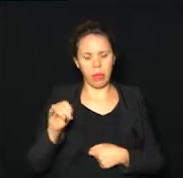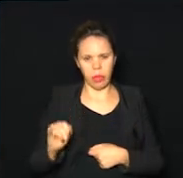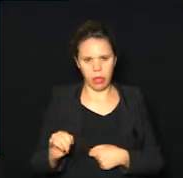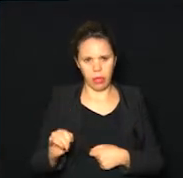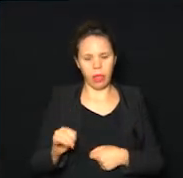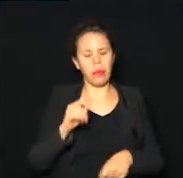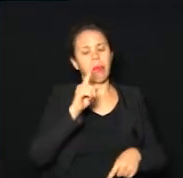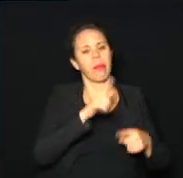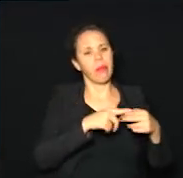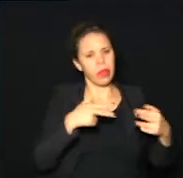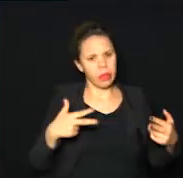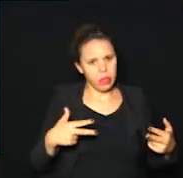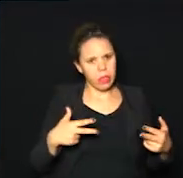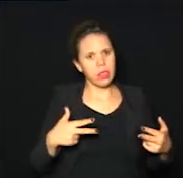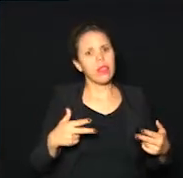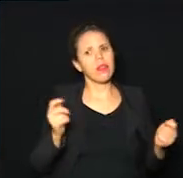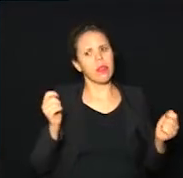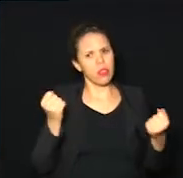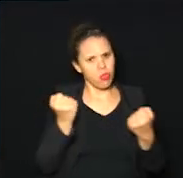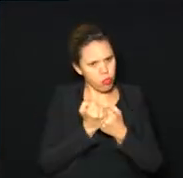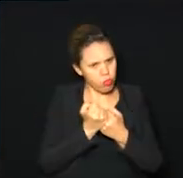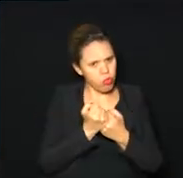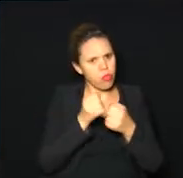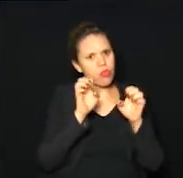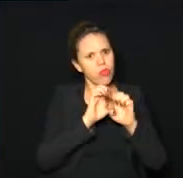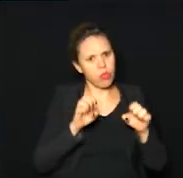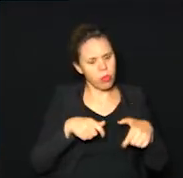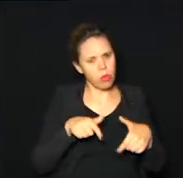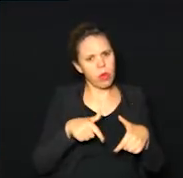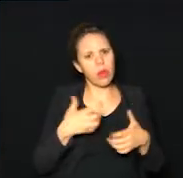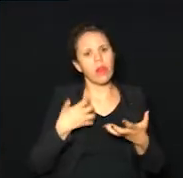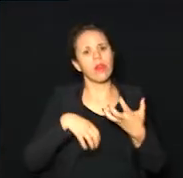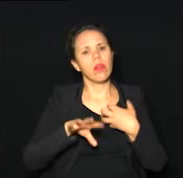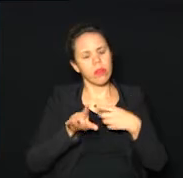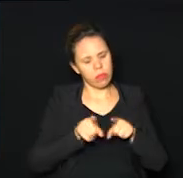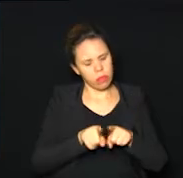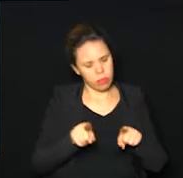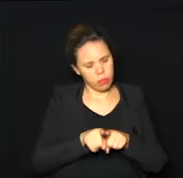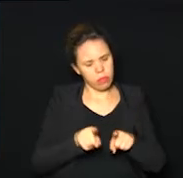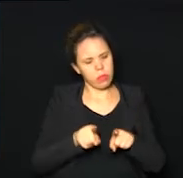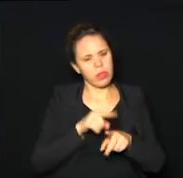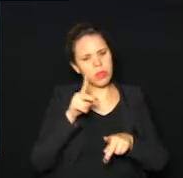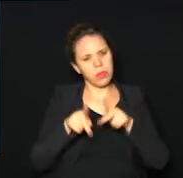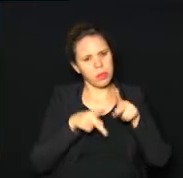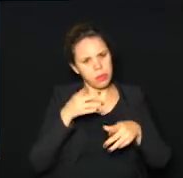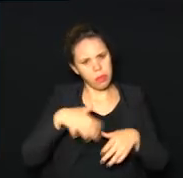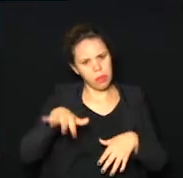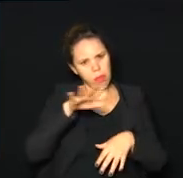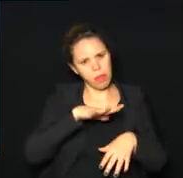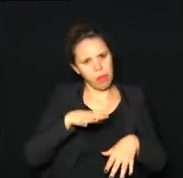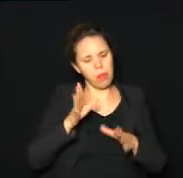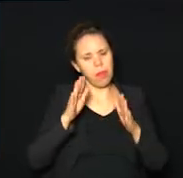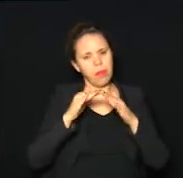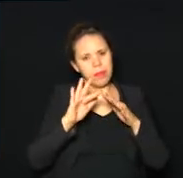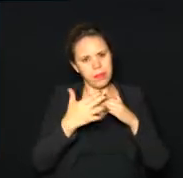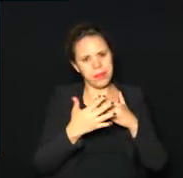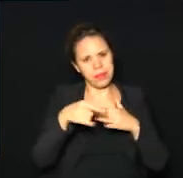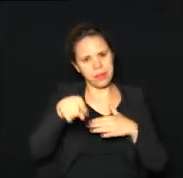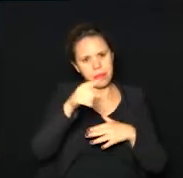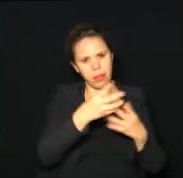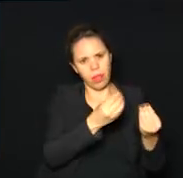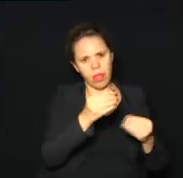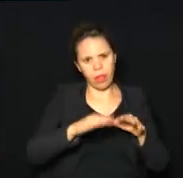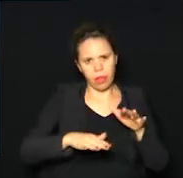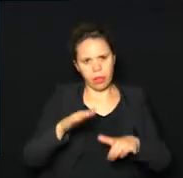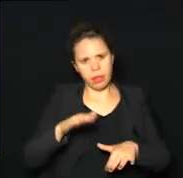de materiais, precisam de condições de trabalho, mas de solidariedade também às pessoas que estão em casa, né, muitas